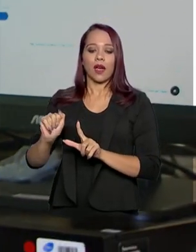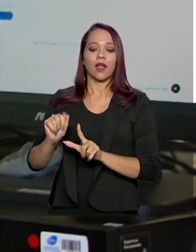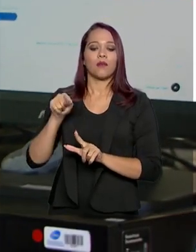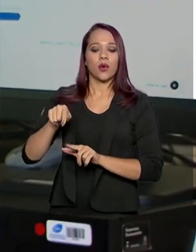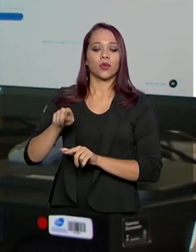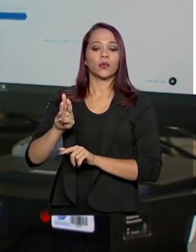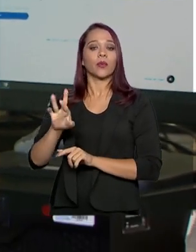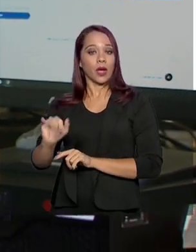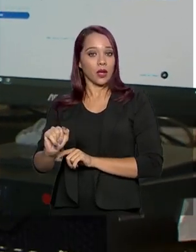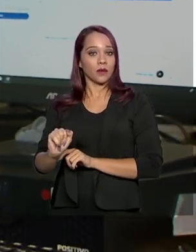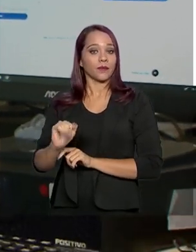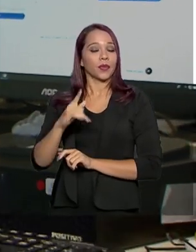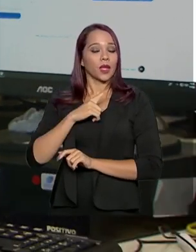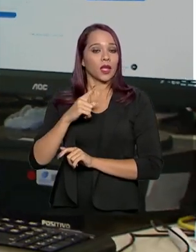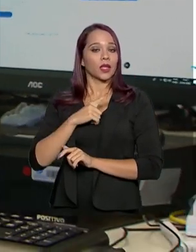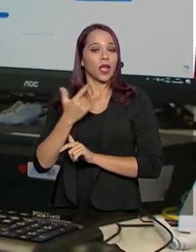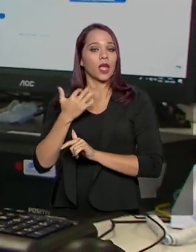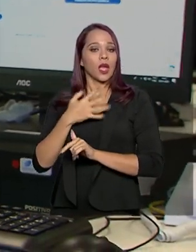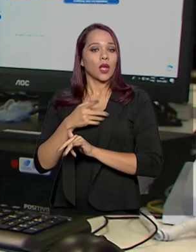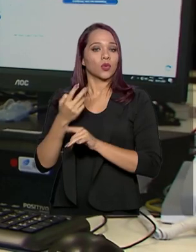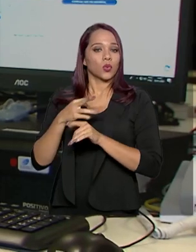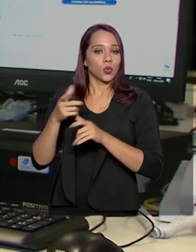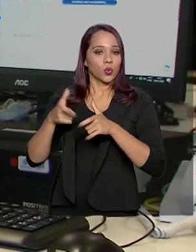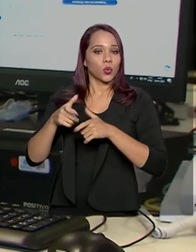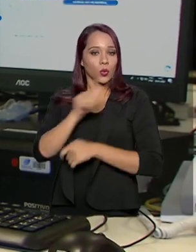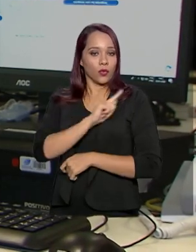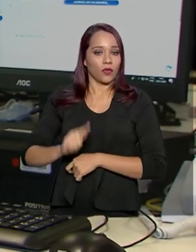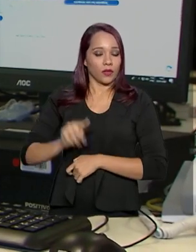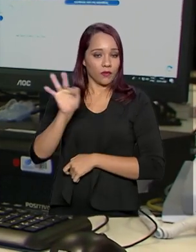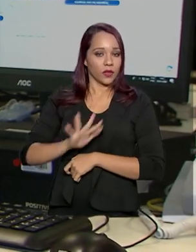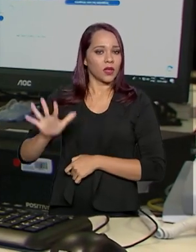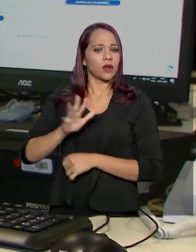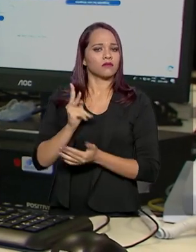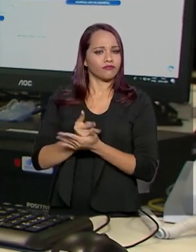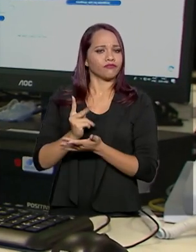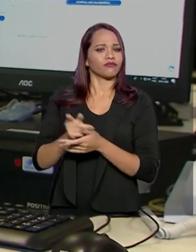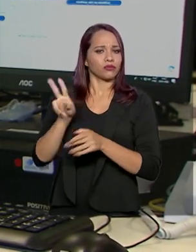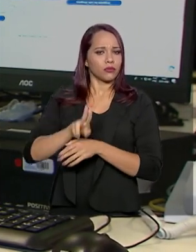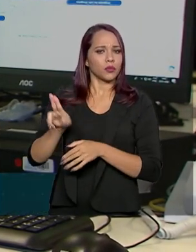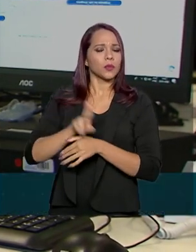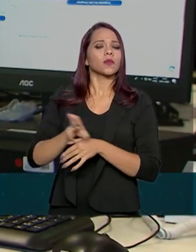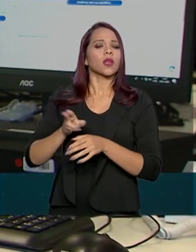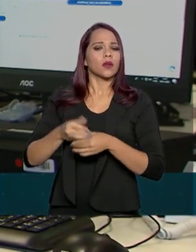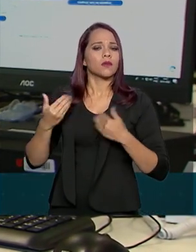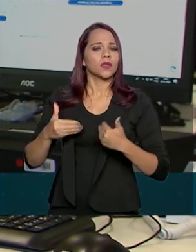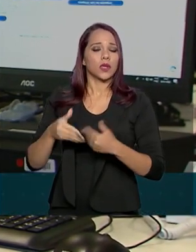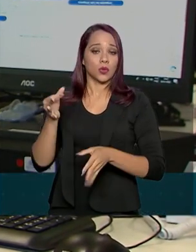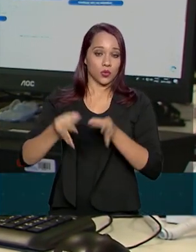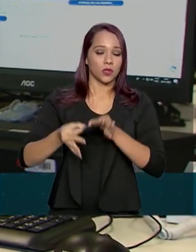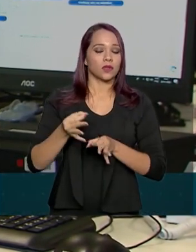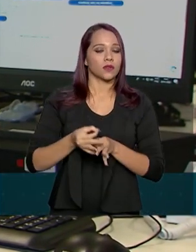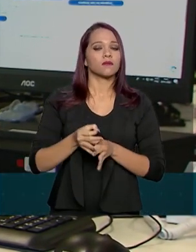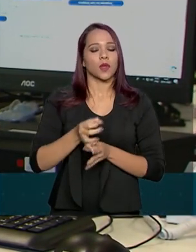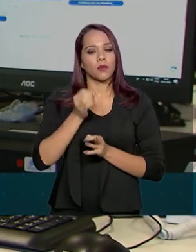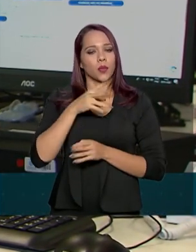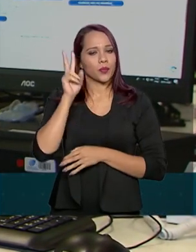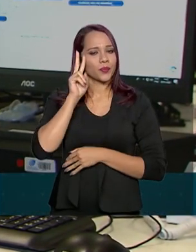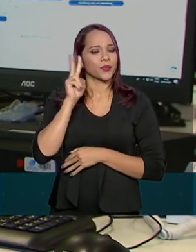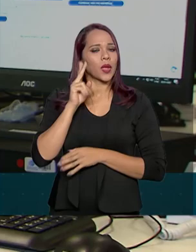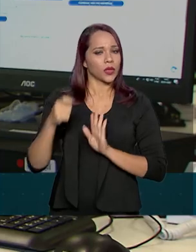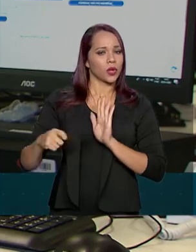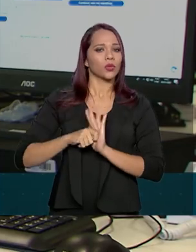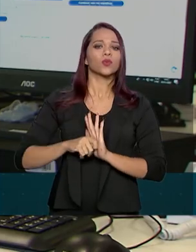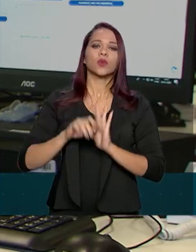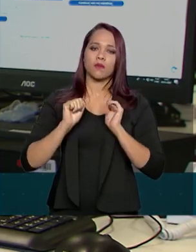que reúne as ouvidorias do governo federal. O mesmo sistema é usado pelo Ministério da Justiça. Lembrando que a denúncia